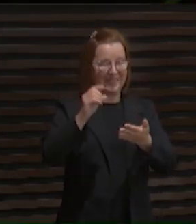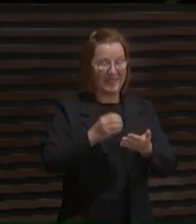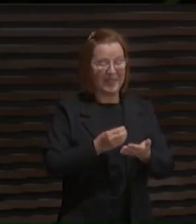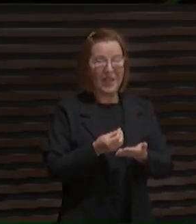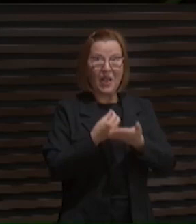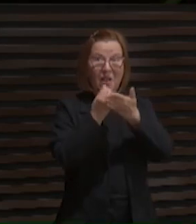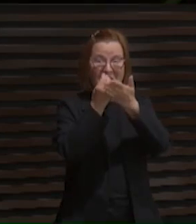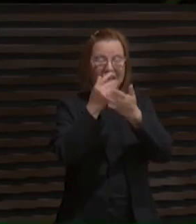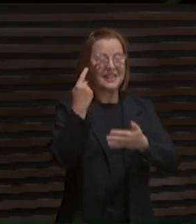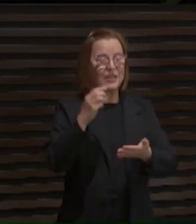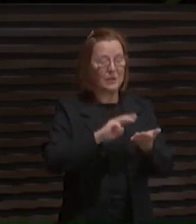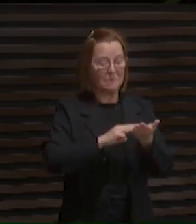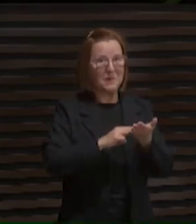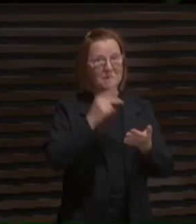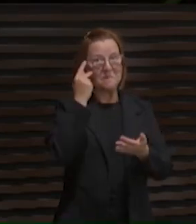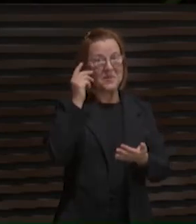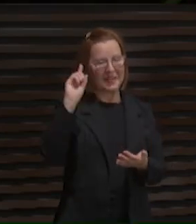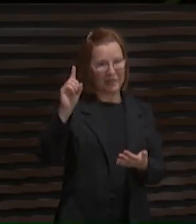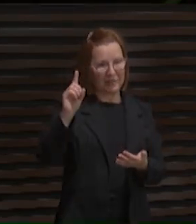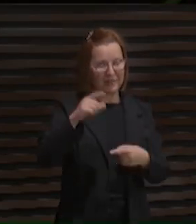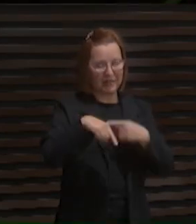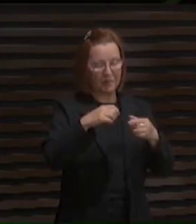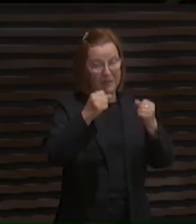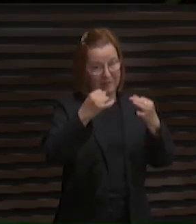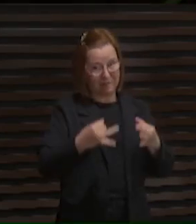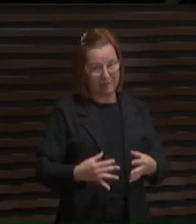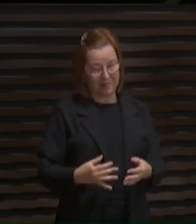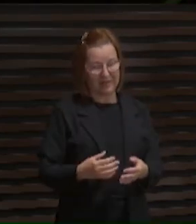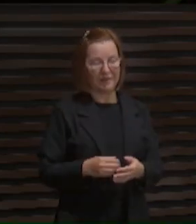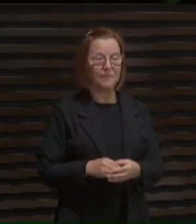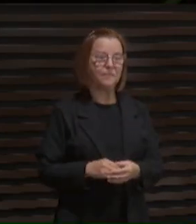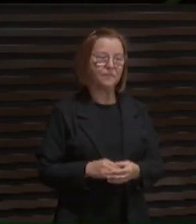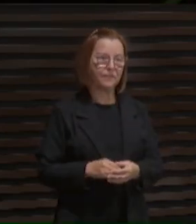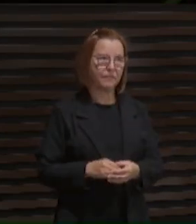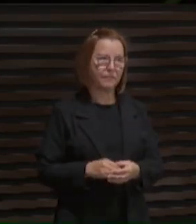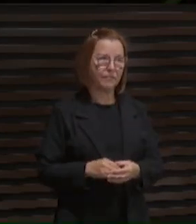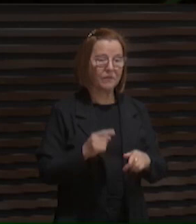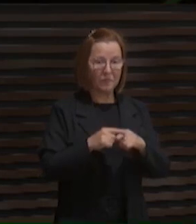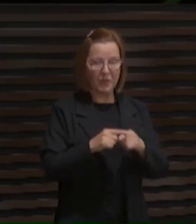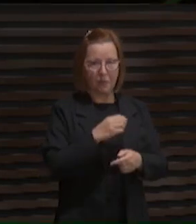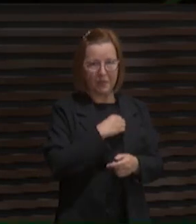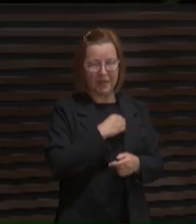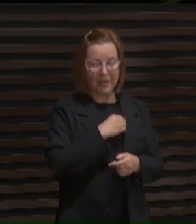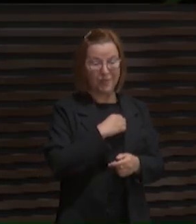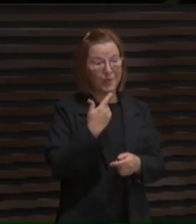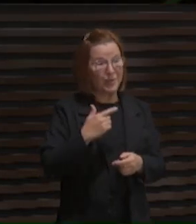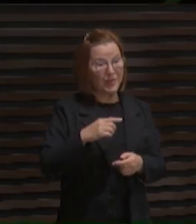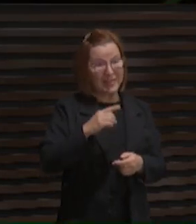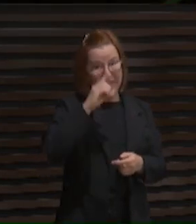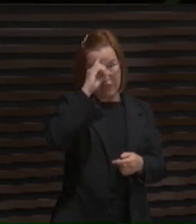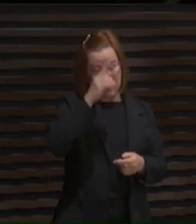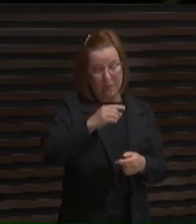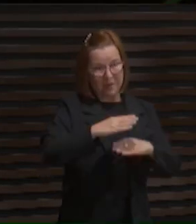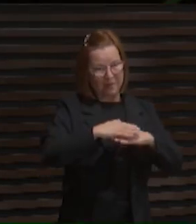Deus. E no final ele dá 2 explicações do porquê que ele está falando assim conosco. Porque o pecado não tem domínio sobre nós.